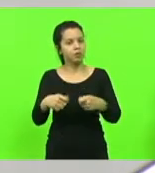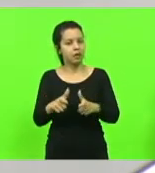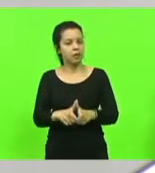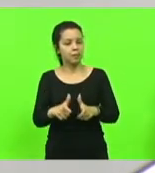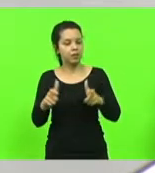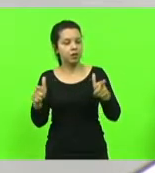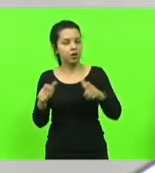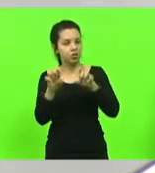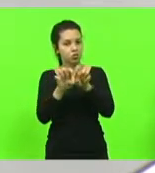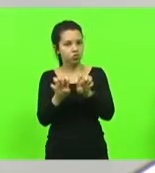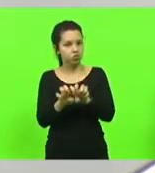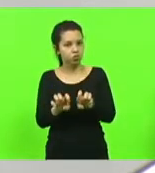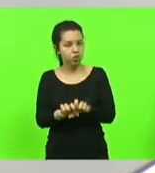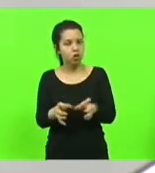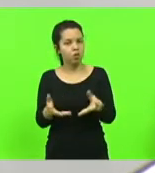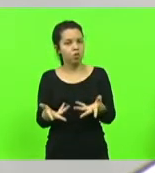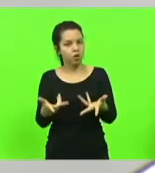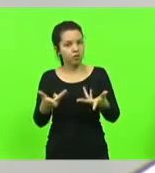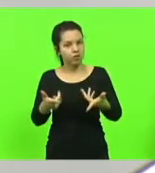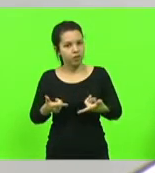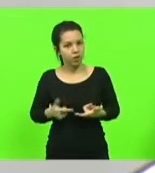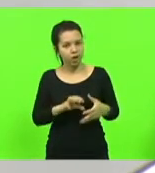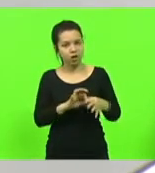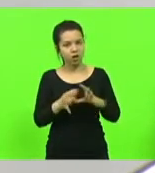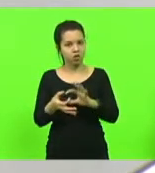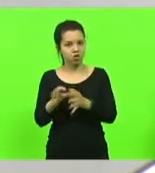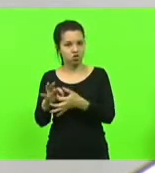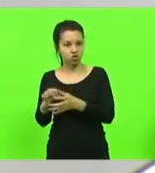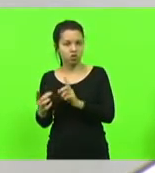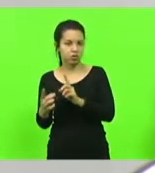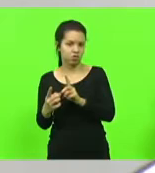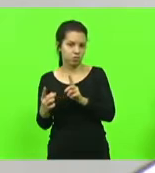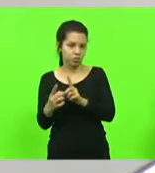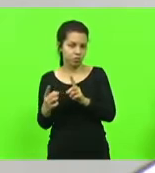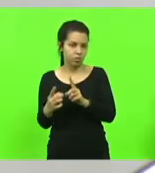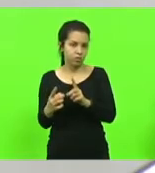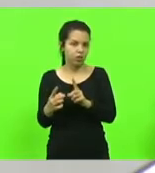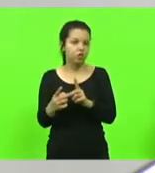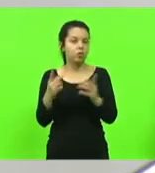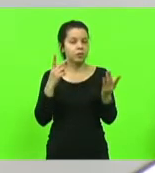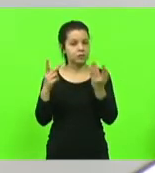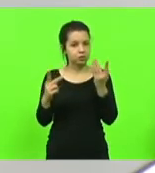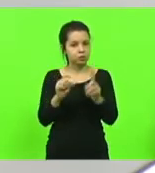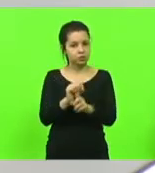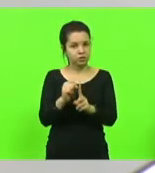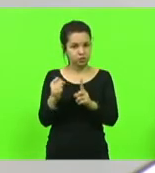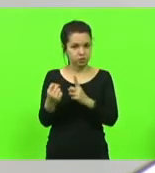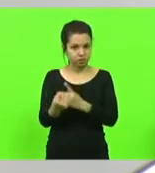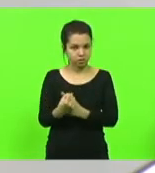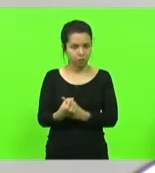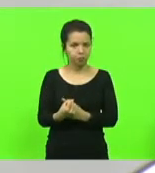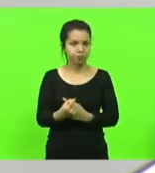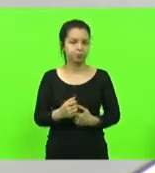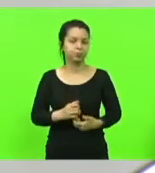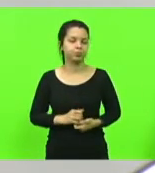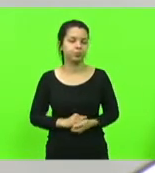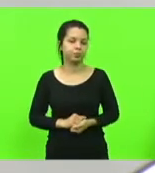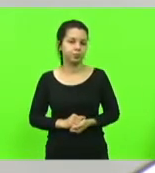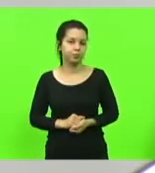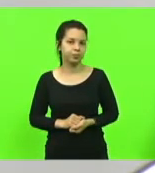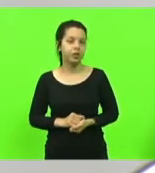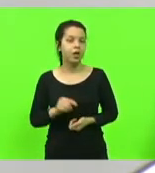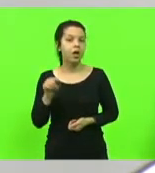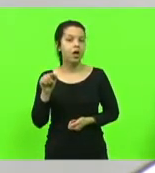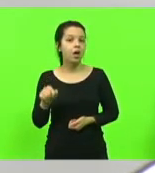e qualificar a rede de atendimento psicossocial. Onde existe essa rede oferecida pelo